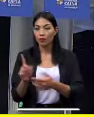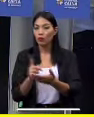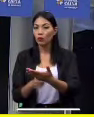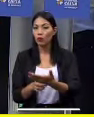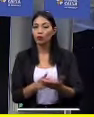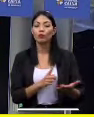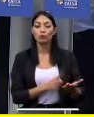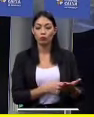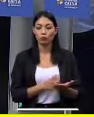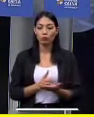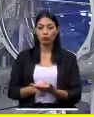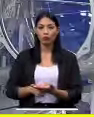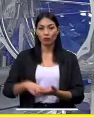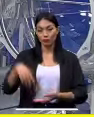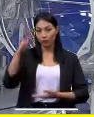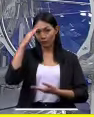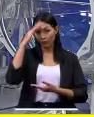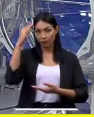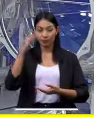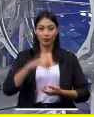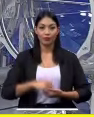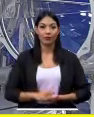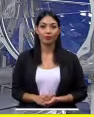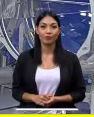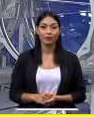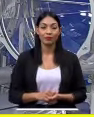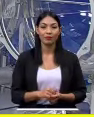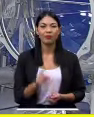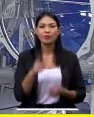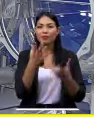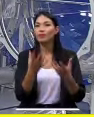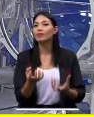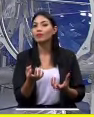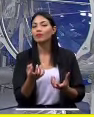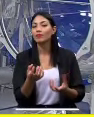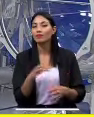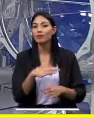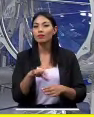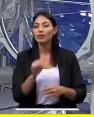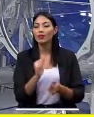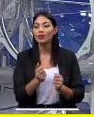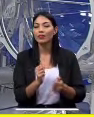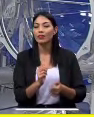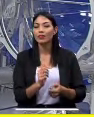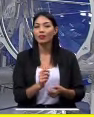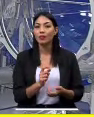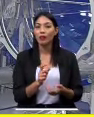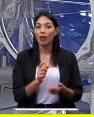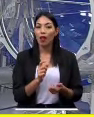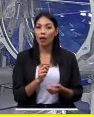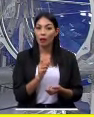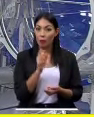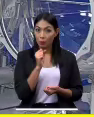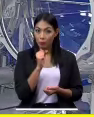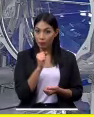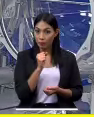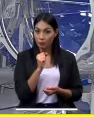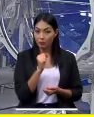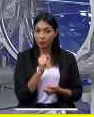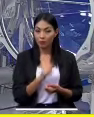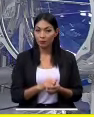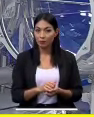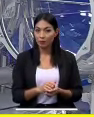Sim, confirmo. Obrigado. Era o que você esperava. Sorteio da Time Mania realizado, validado pelos